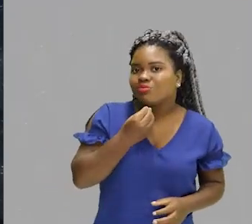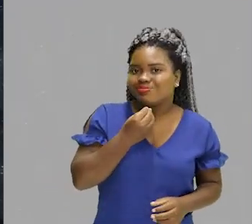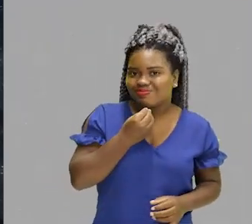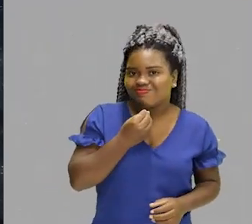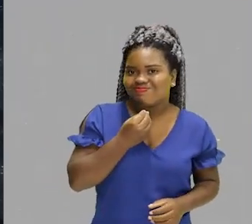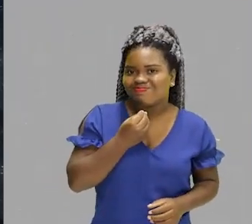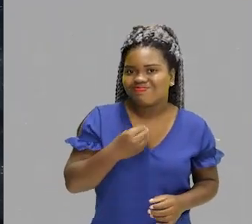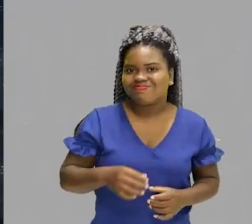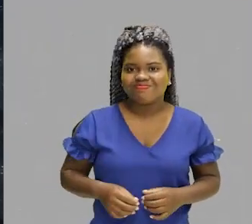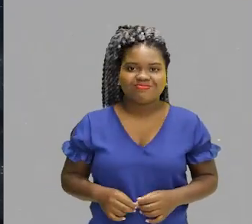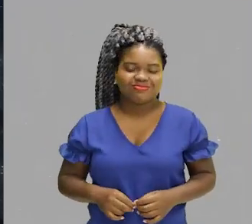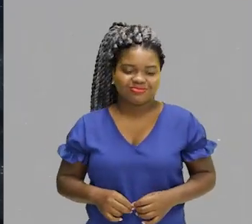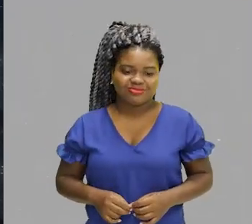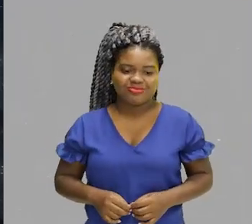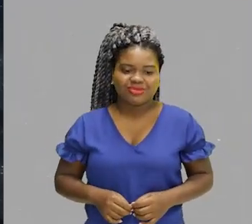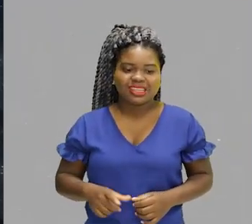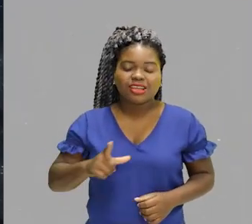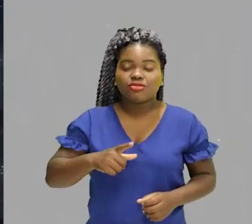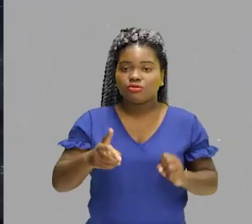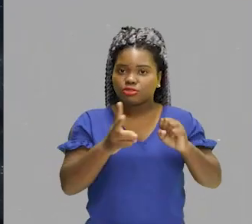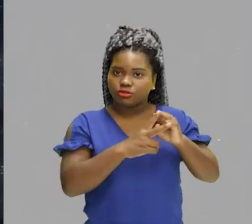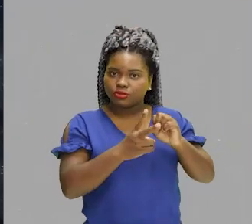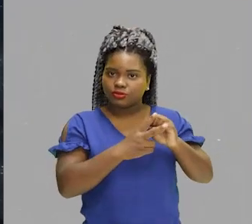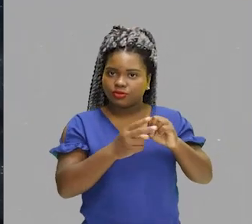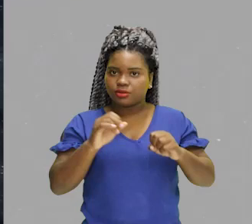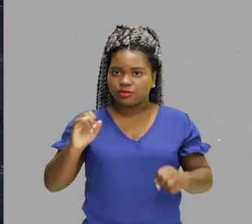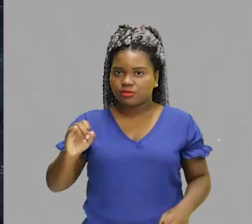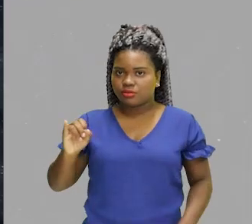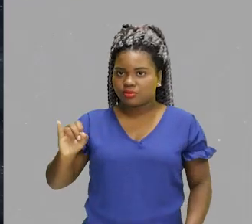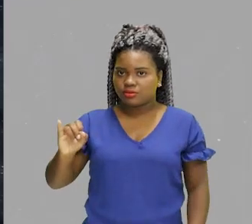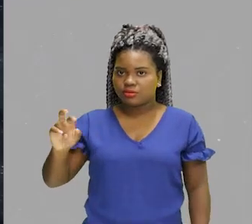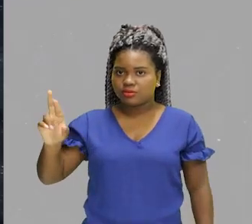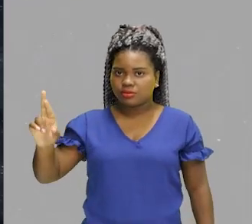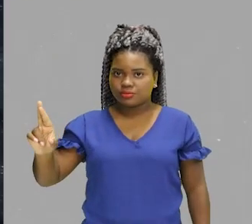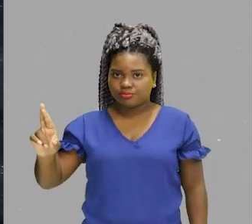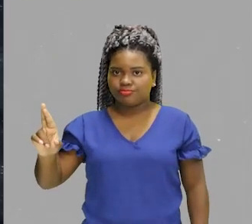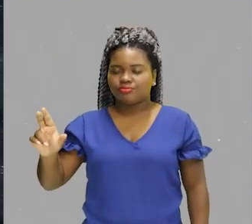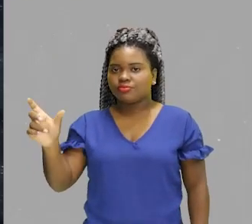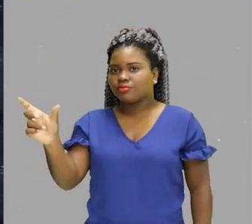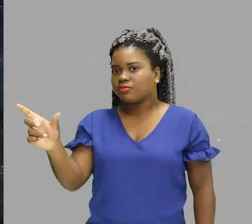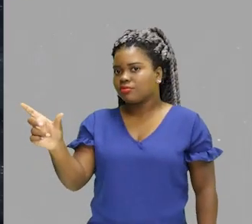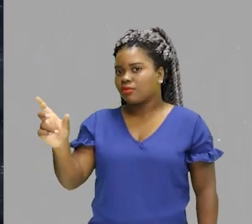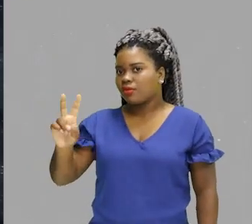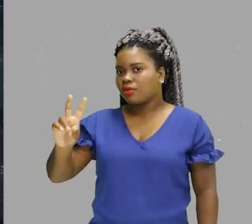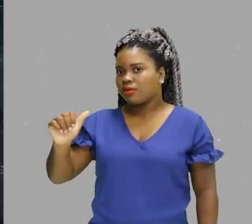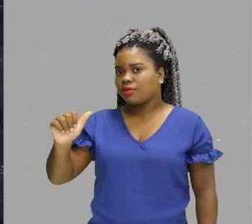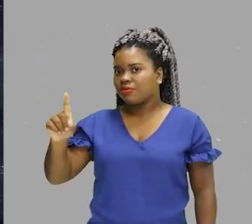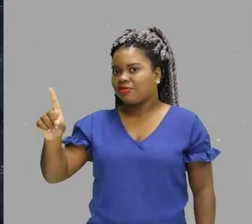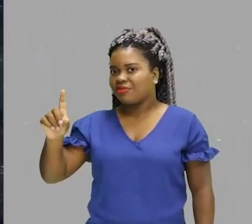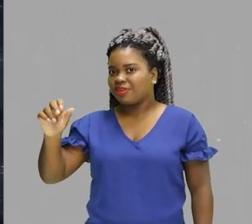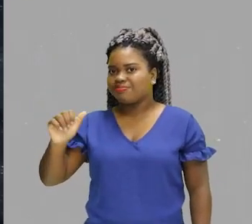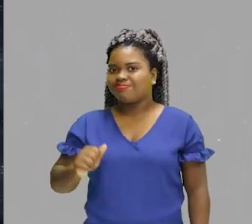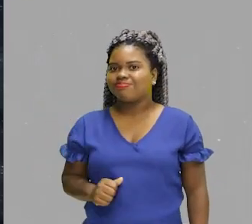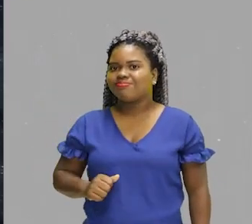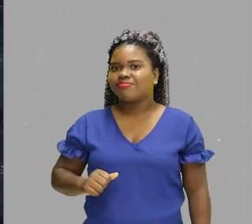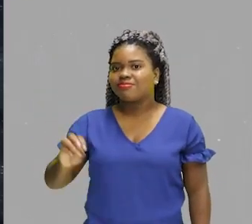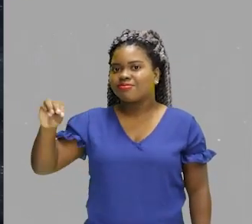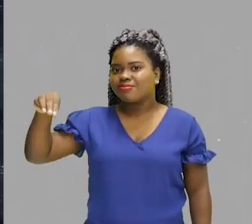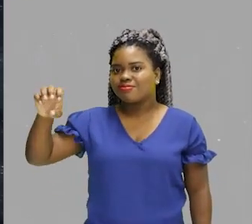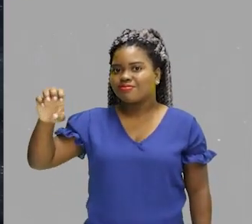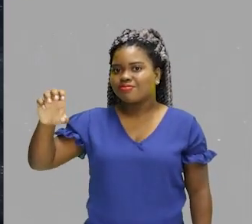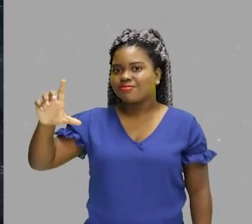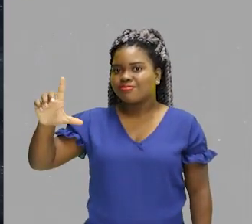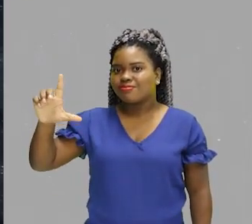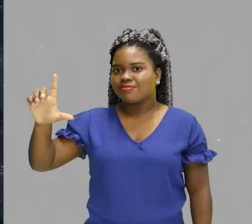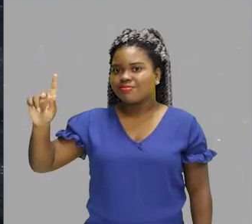aqui, verbo ir, aqui, vá melhorando. Então, eu tenho o verbo melhorar no gerúndio